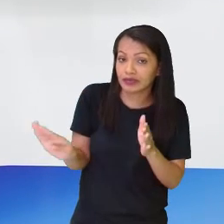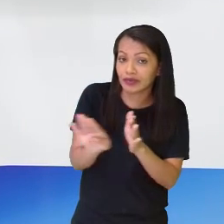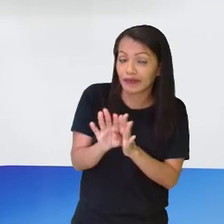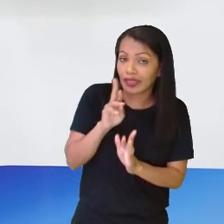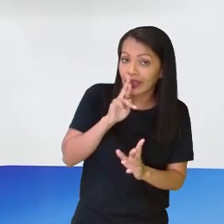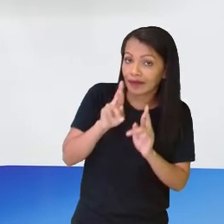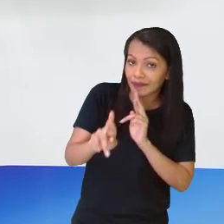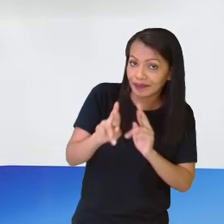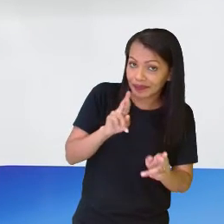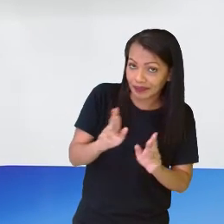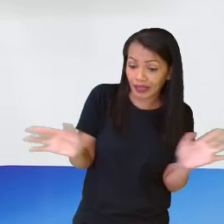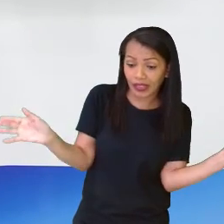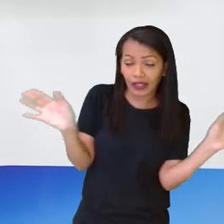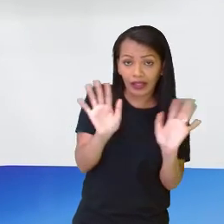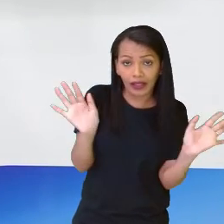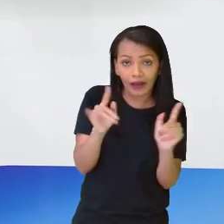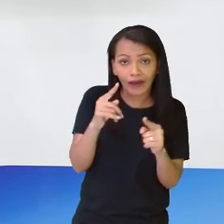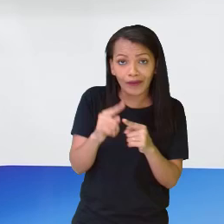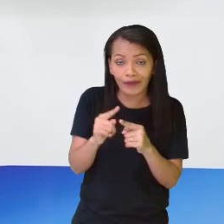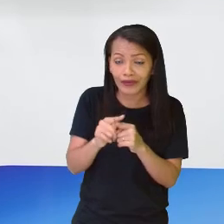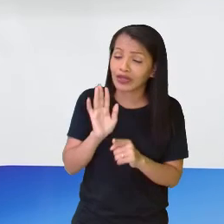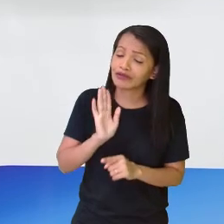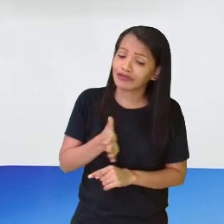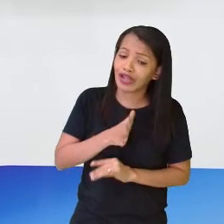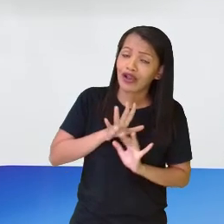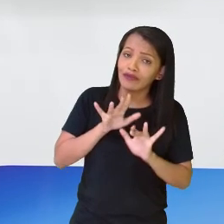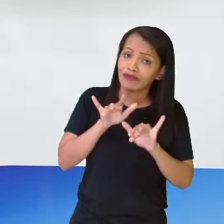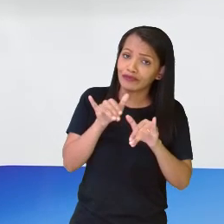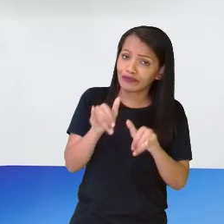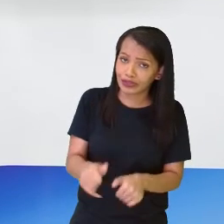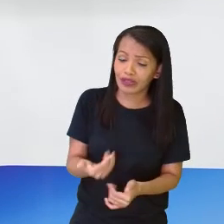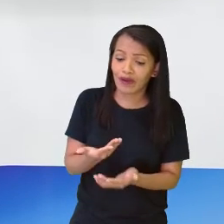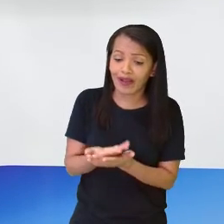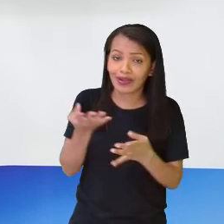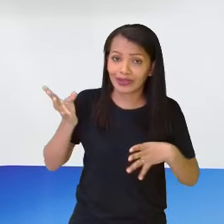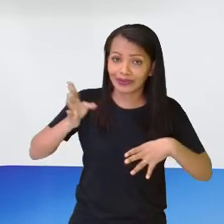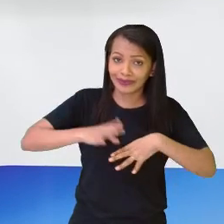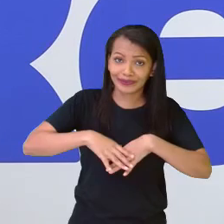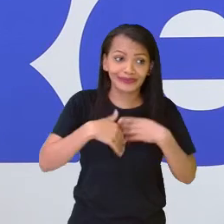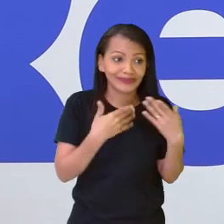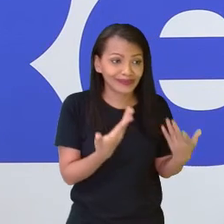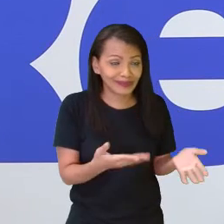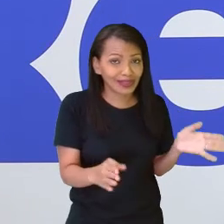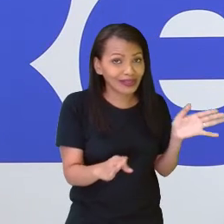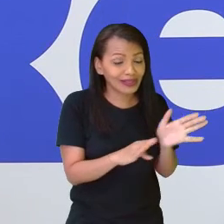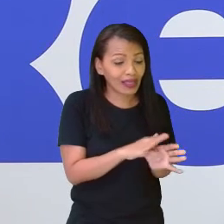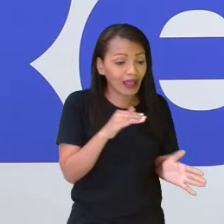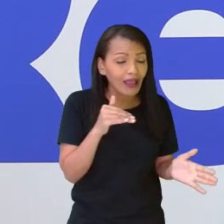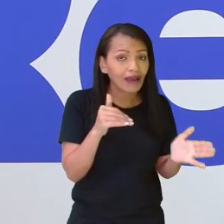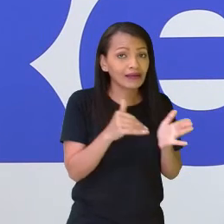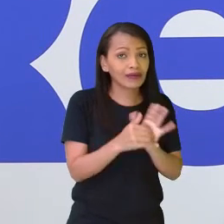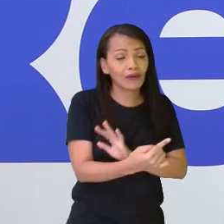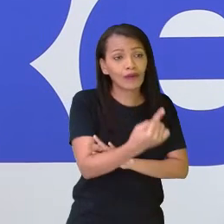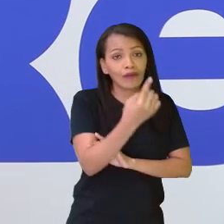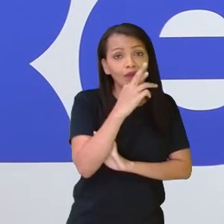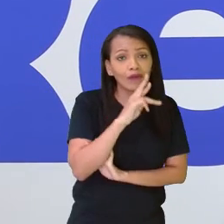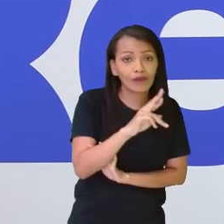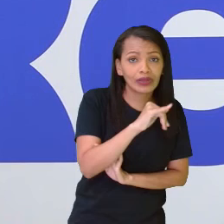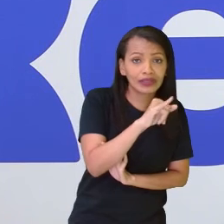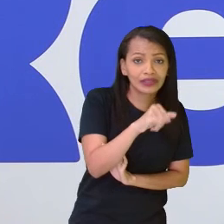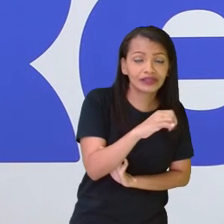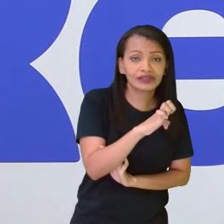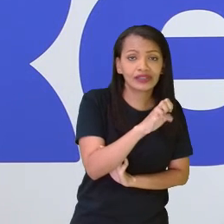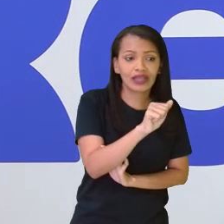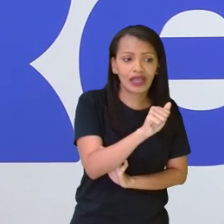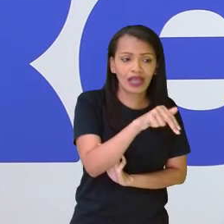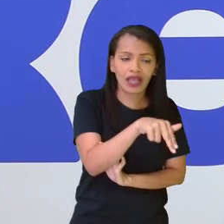não, ele vai se despedir porque já está na hora da aula de matemática. Pois é, só chegou até agora uma resposta, o Jean,